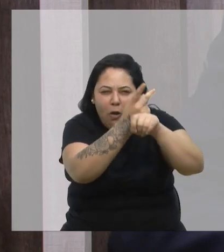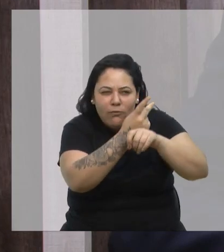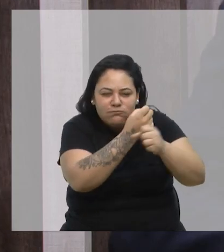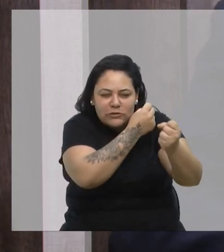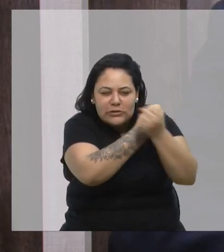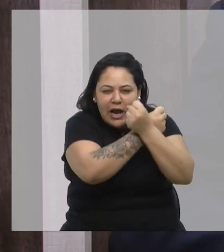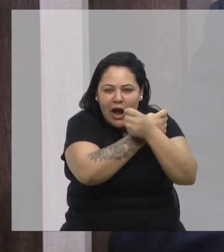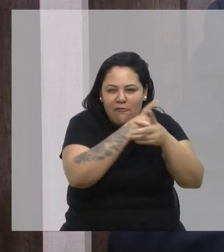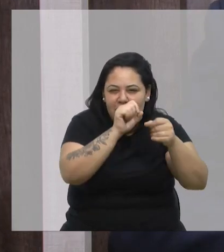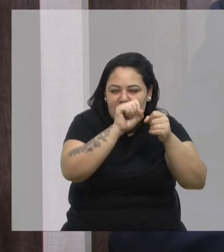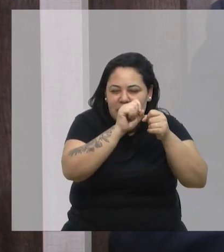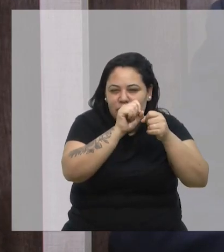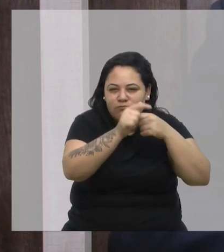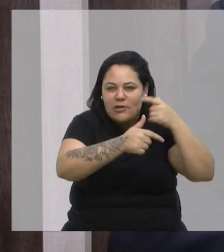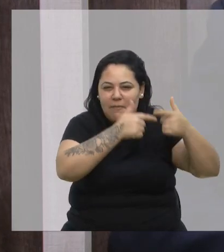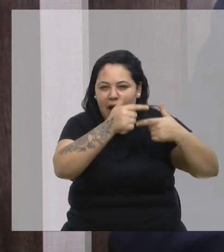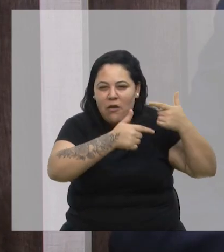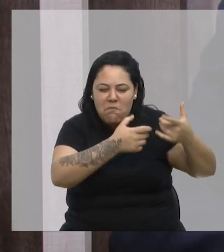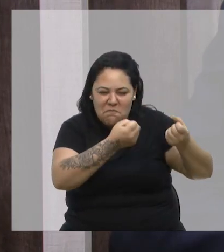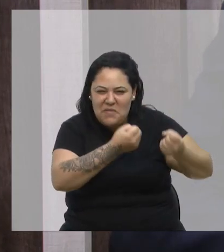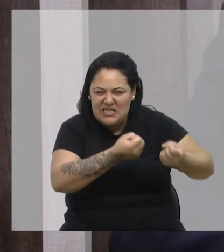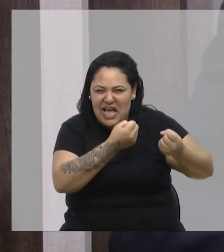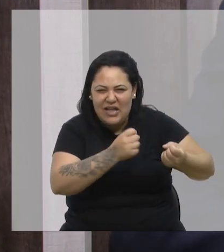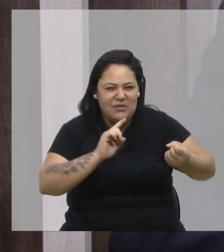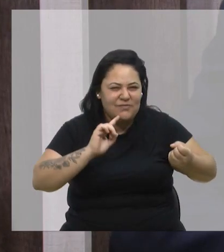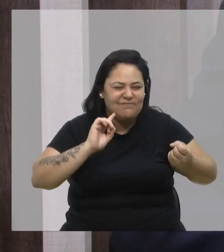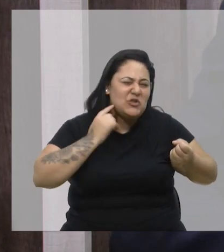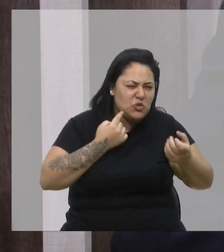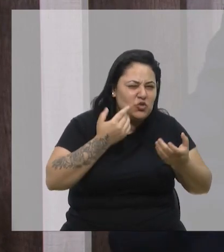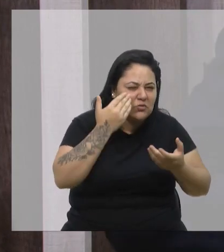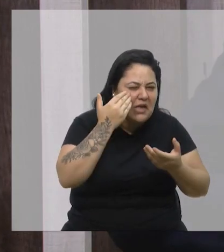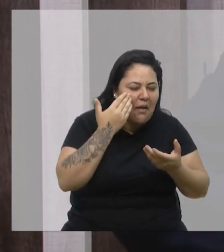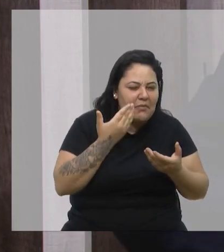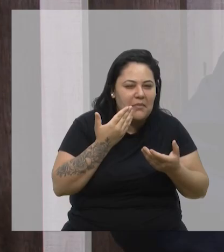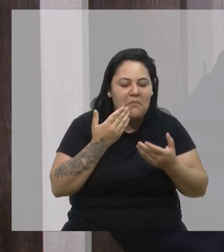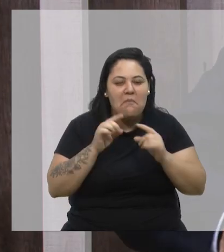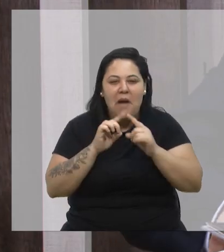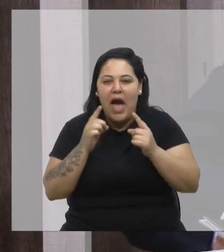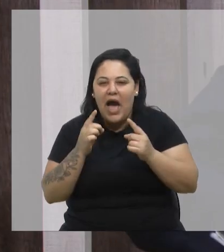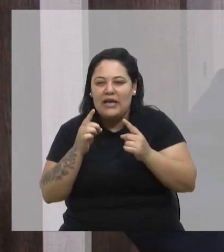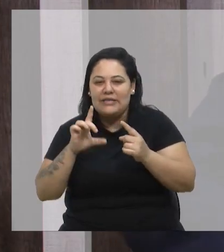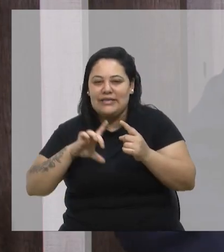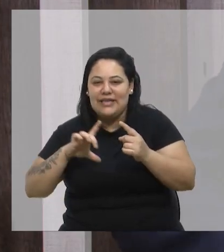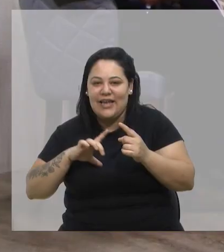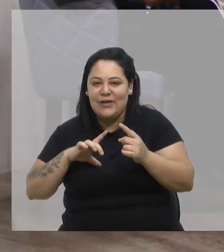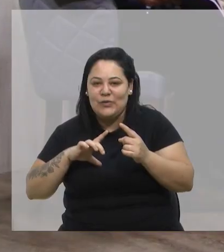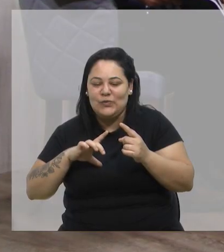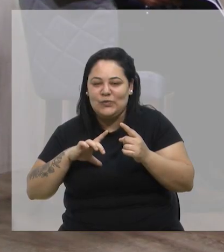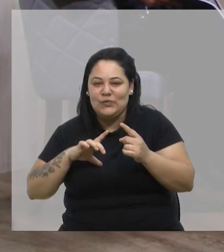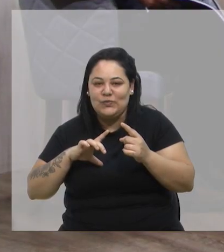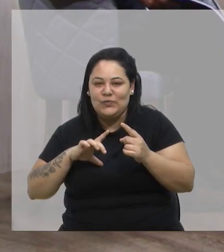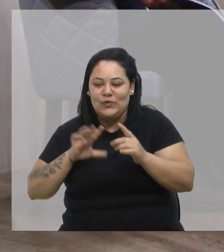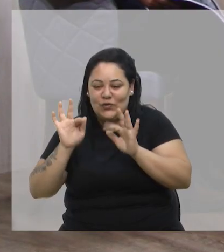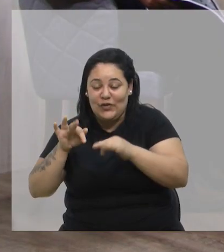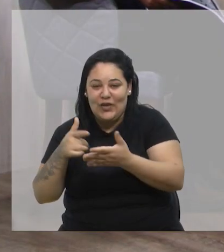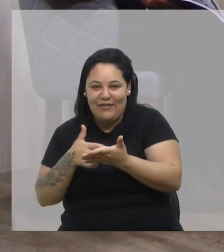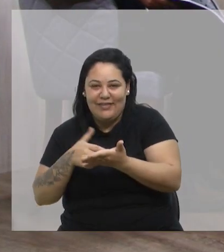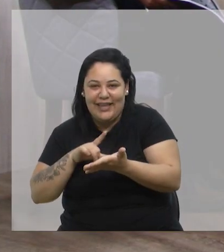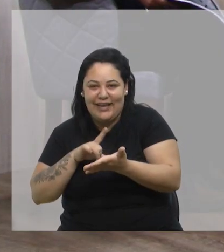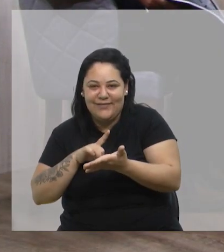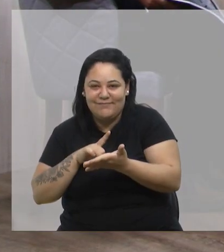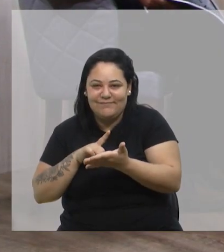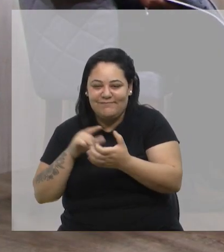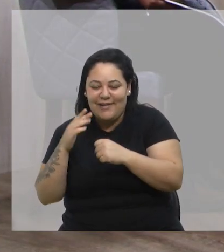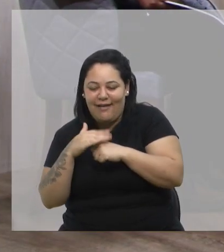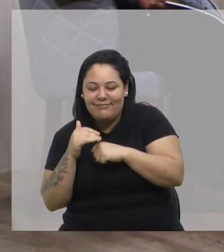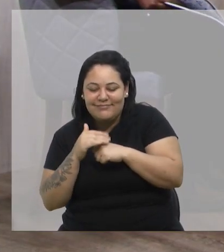percorrer escravos, de praticar um serviço, entre aspas, sujo, mas... Enfim, tem esse lado um pouco mais